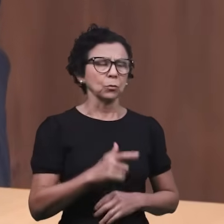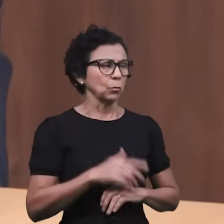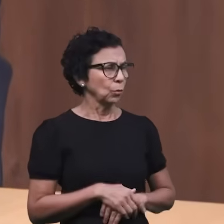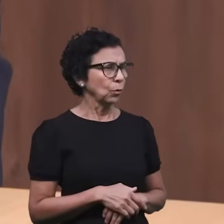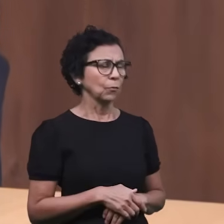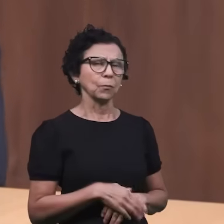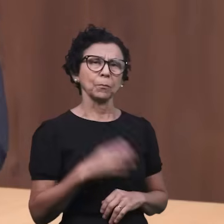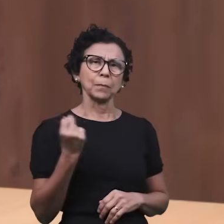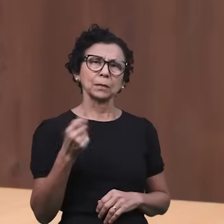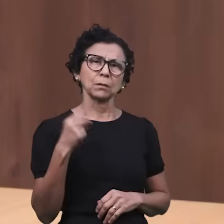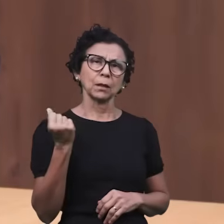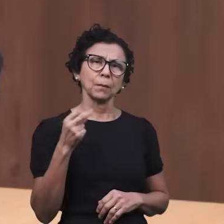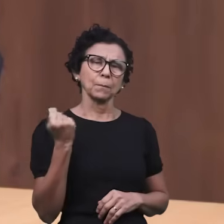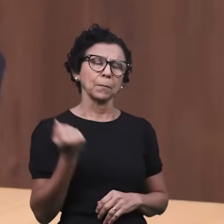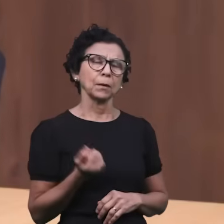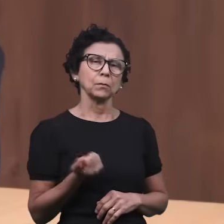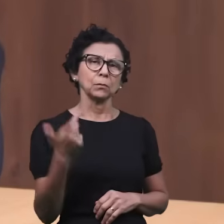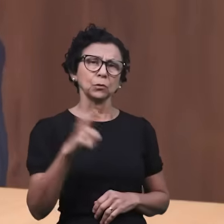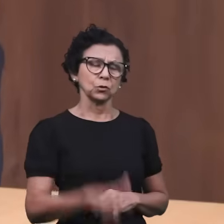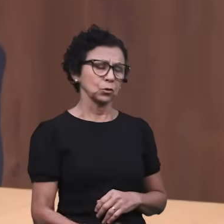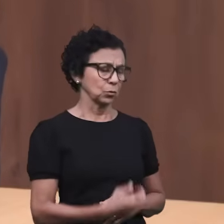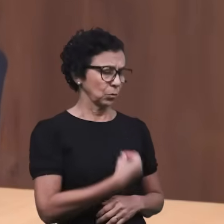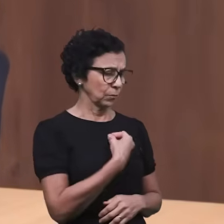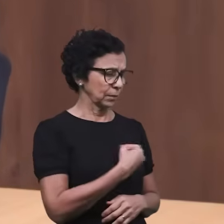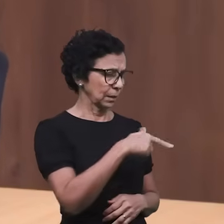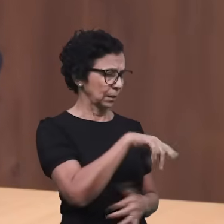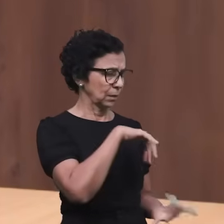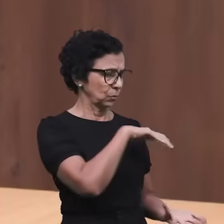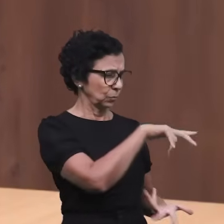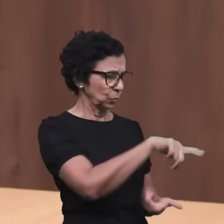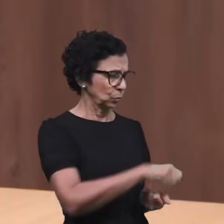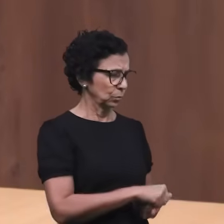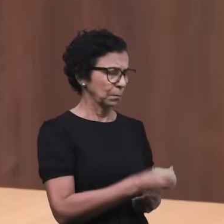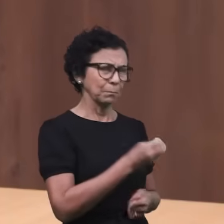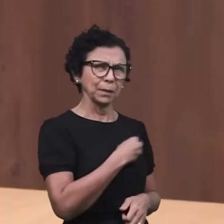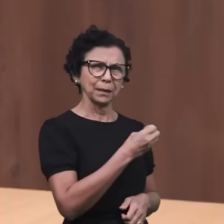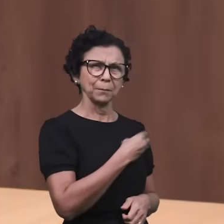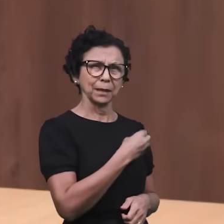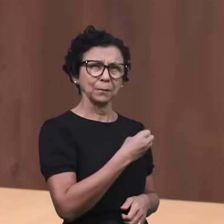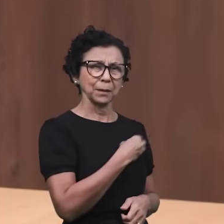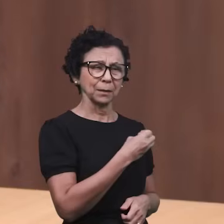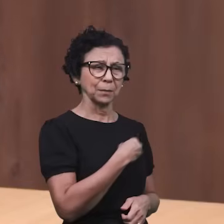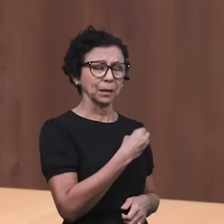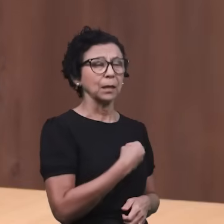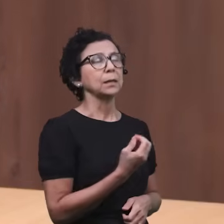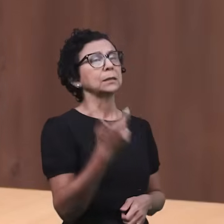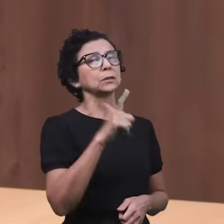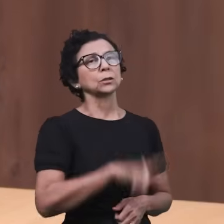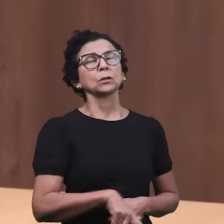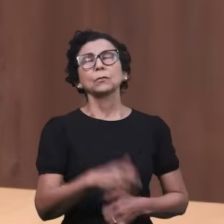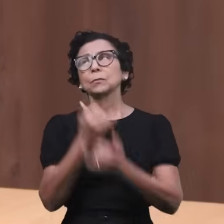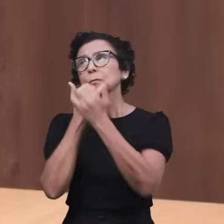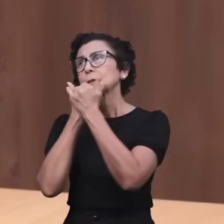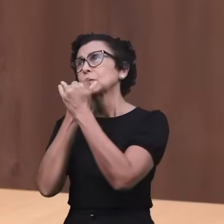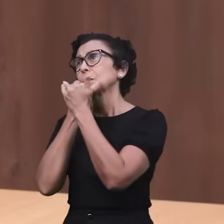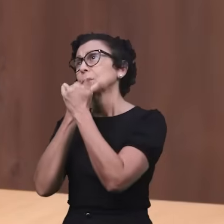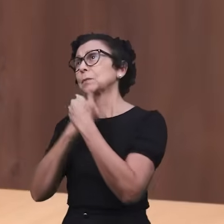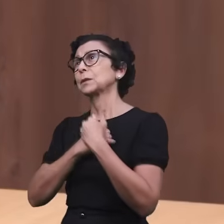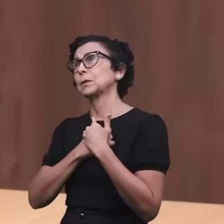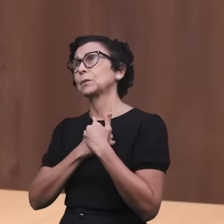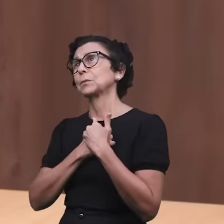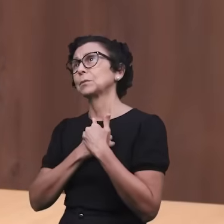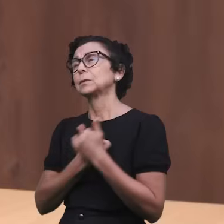fora, totalmente fora. Aí depois, no outro mês, outra ceia, ele vai ali, faz todos os acertos dele, examina. Não é isso.